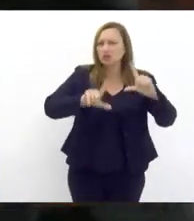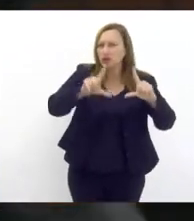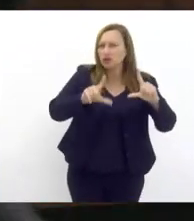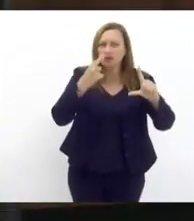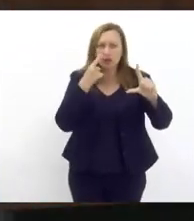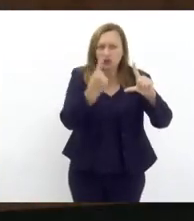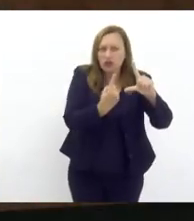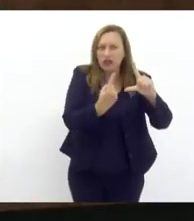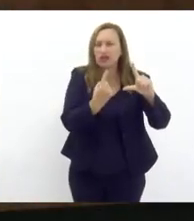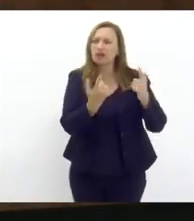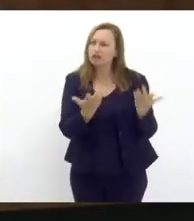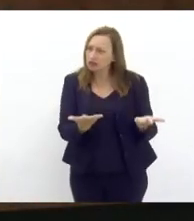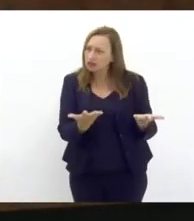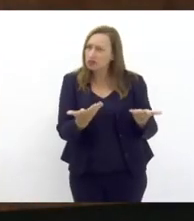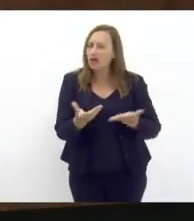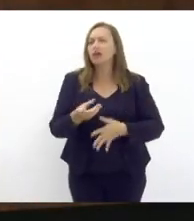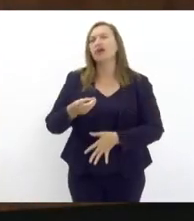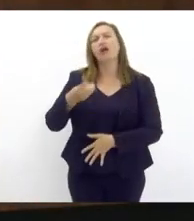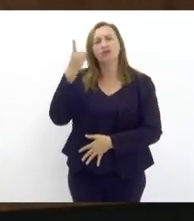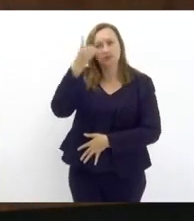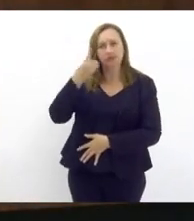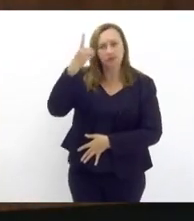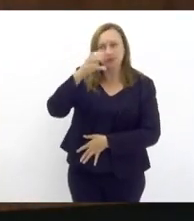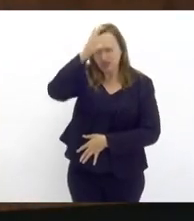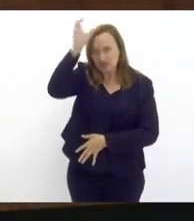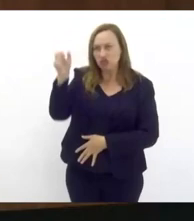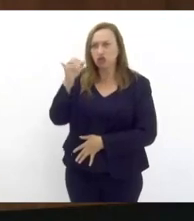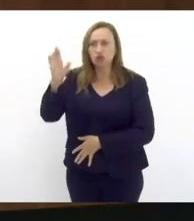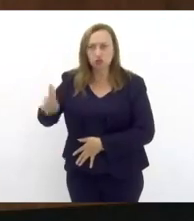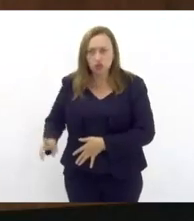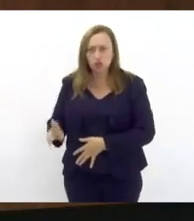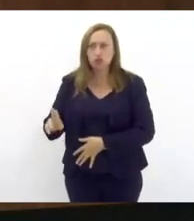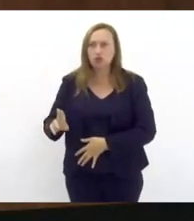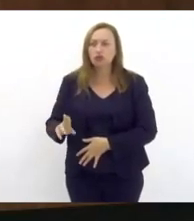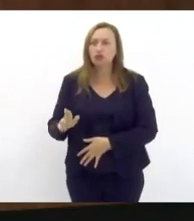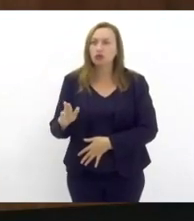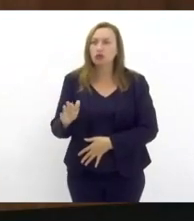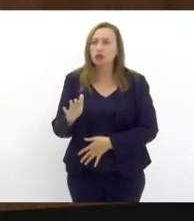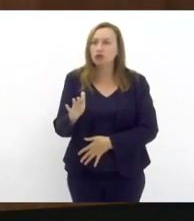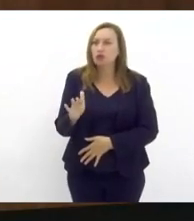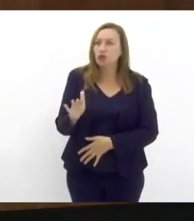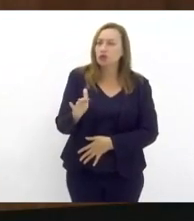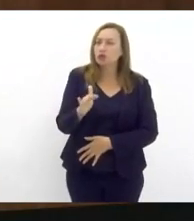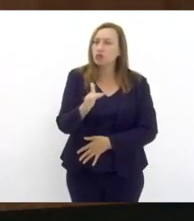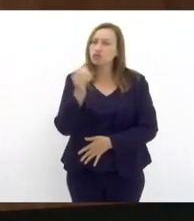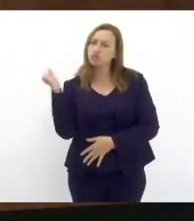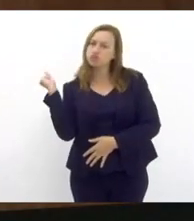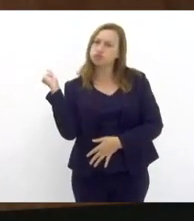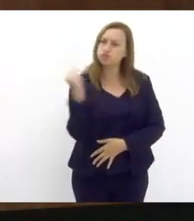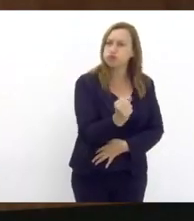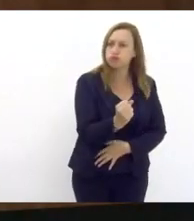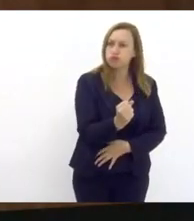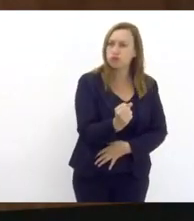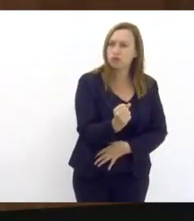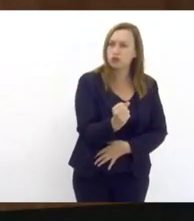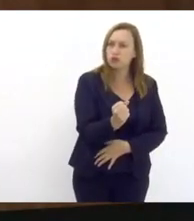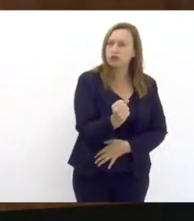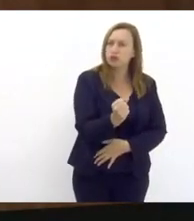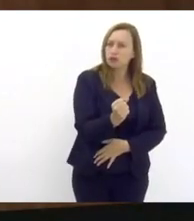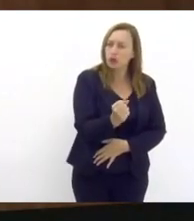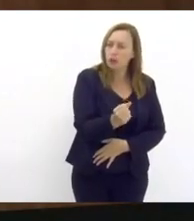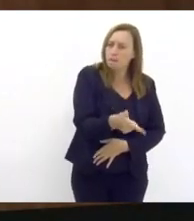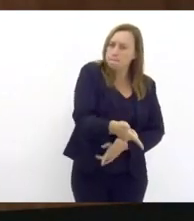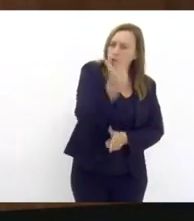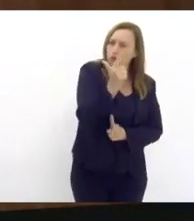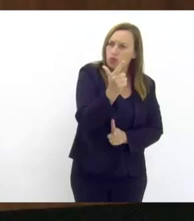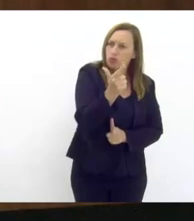o que eu pude ver, nobre deputada, tia Ju, foi uma execução. Os caras foram atrás e deram um